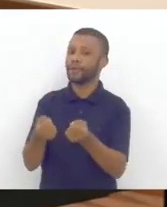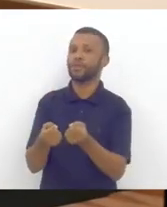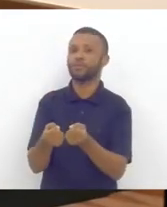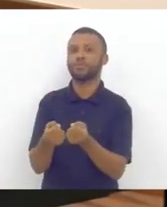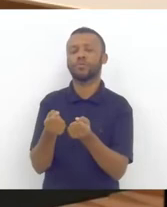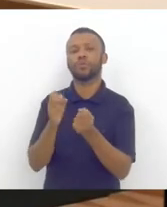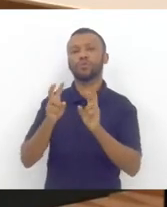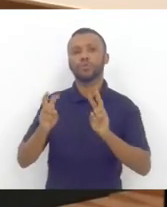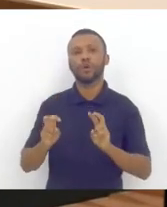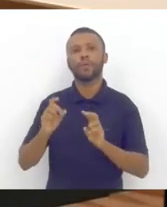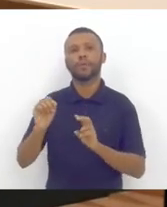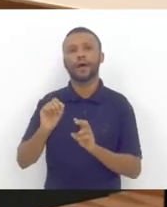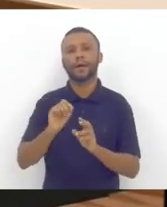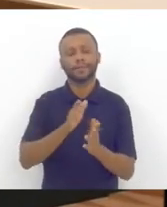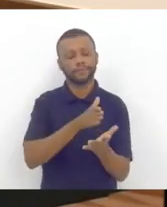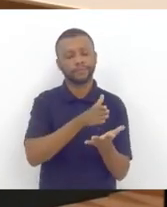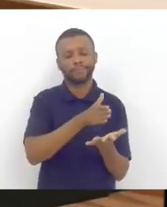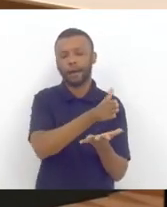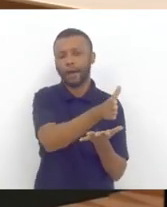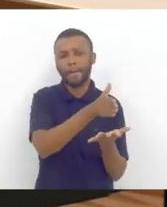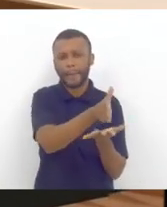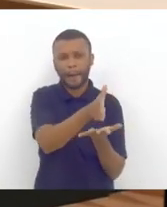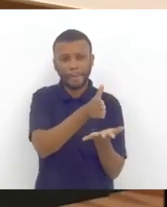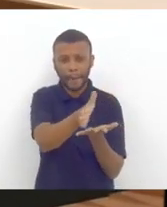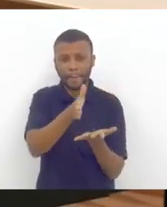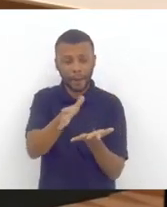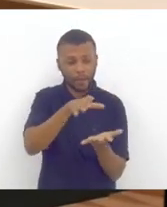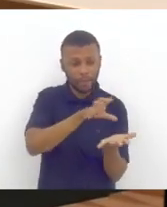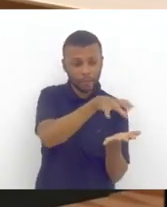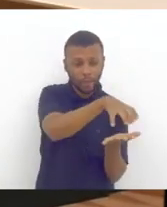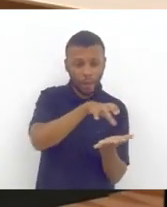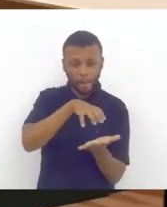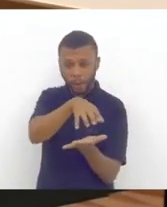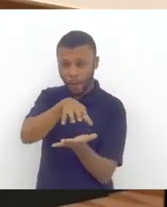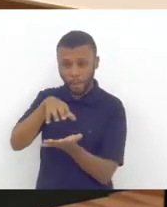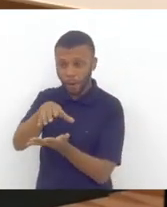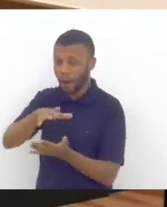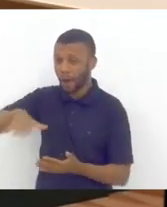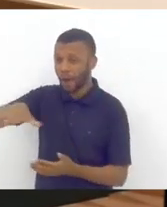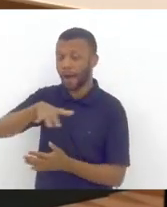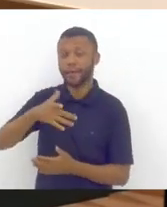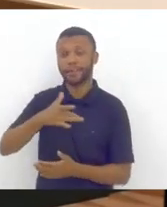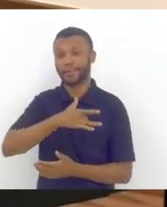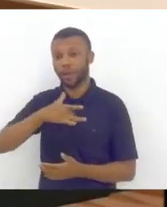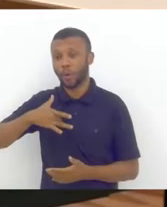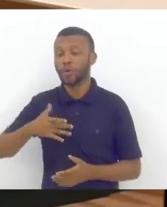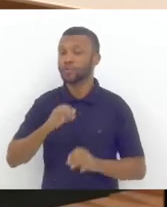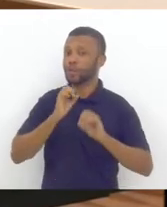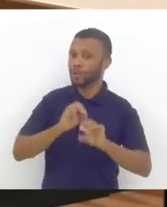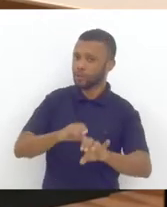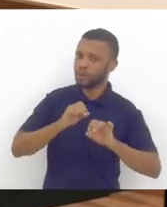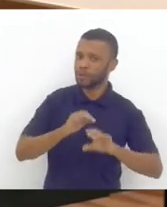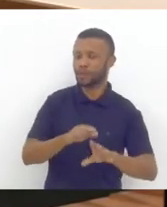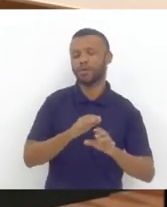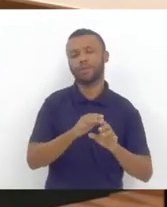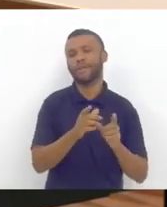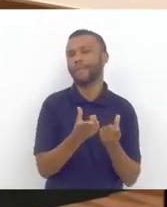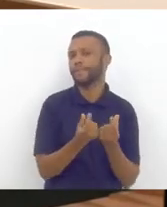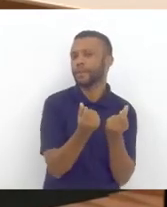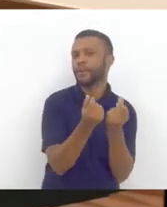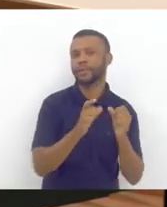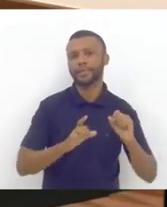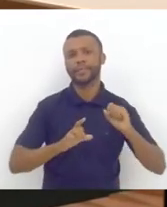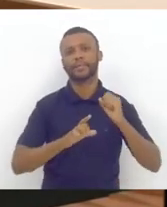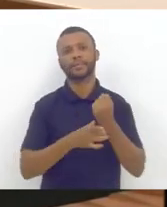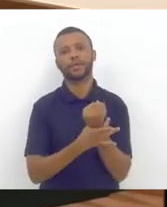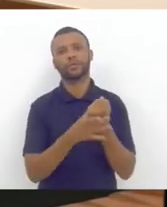da intersetorialidade na educação. Saúde, educação, finanças, não é? Segurança social. Não é? Quanto